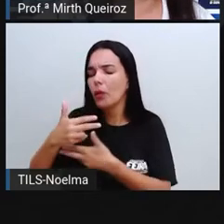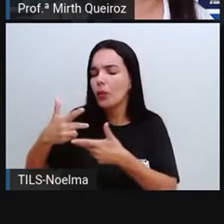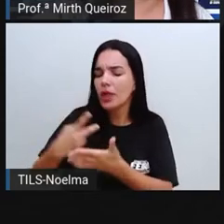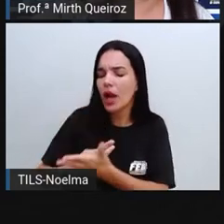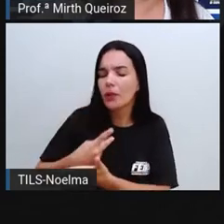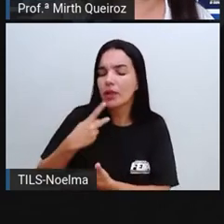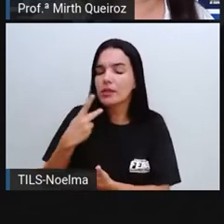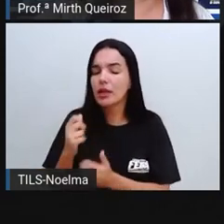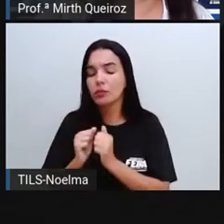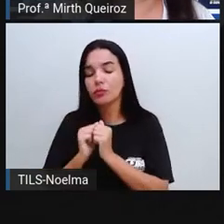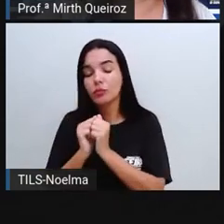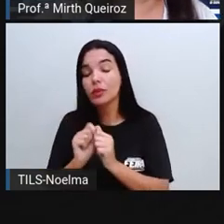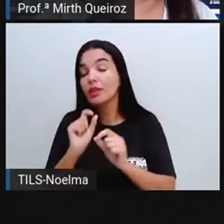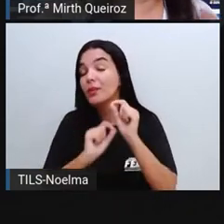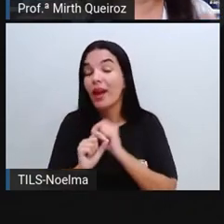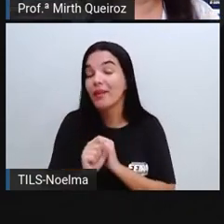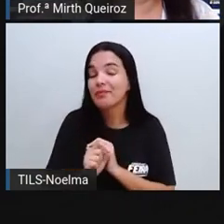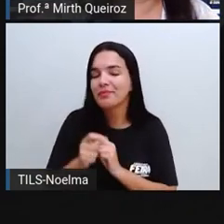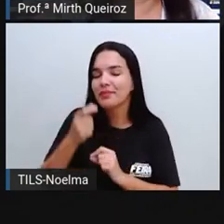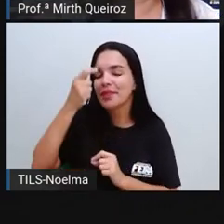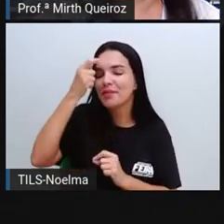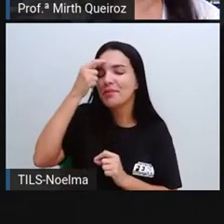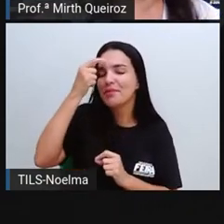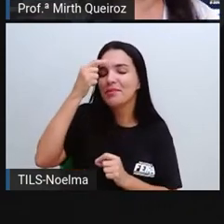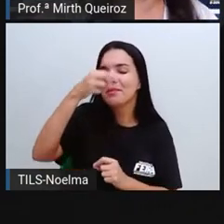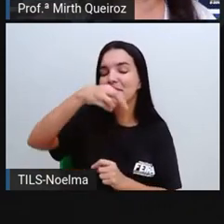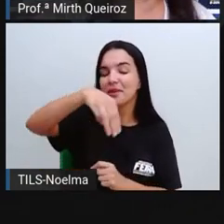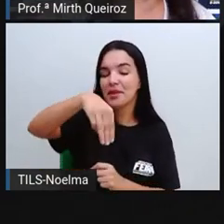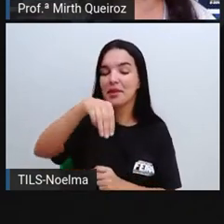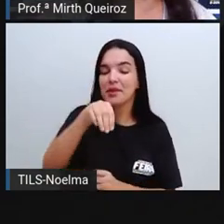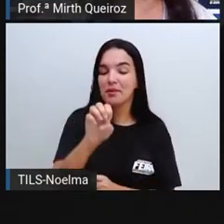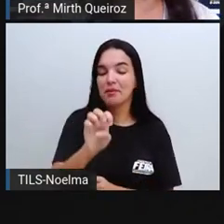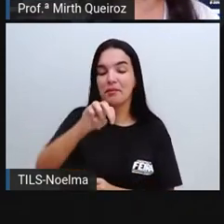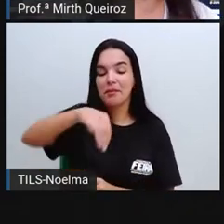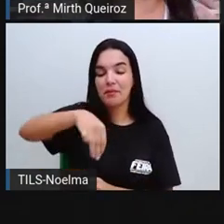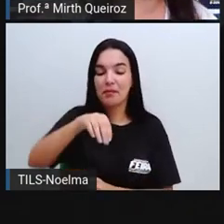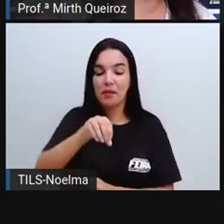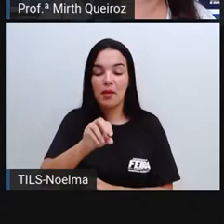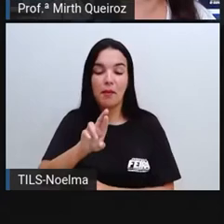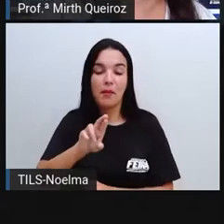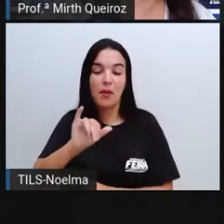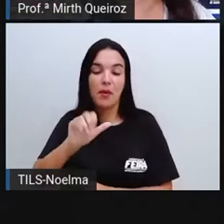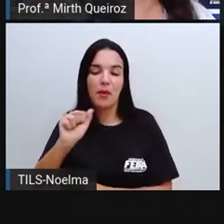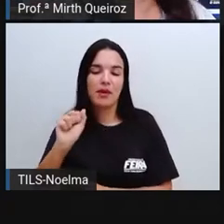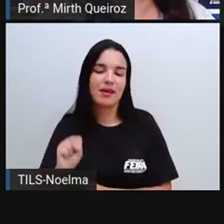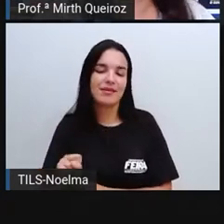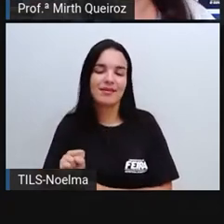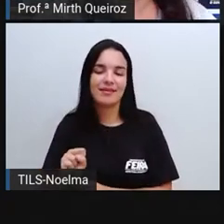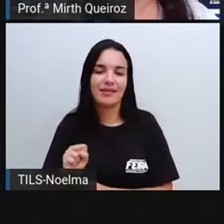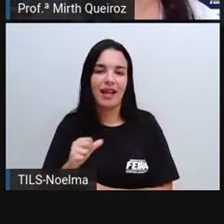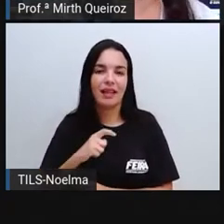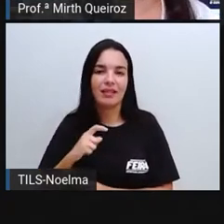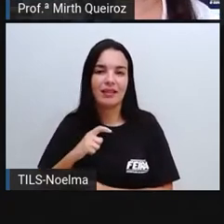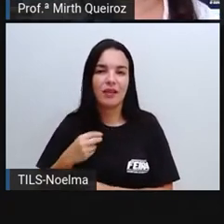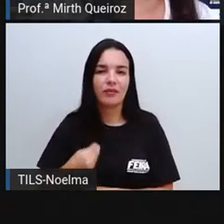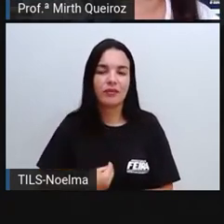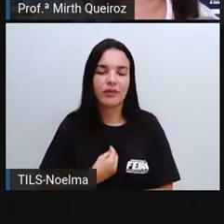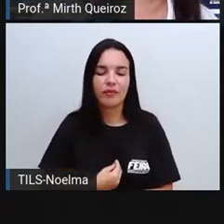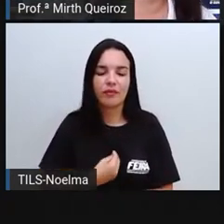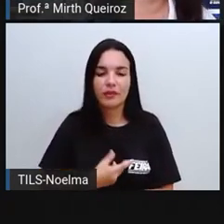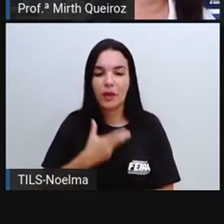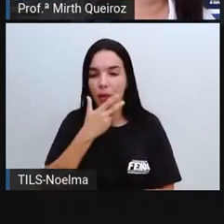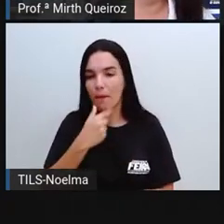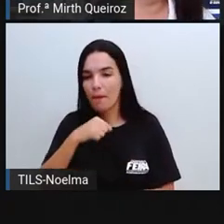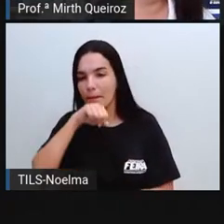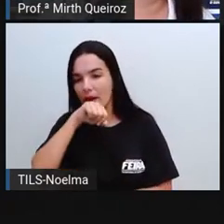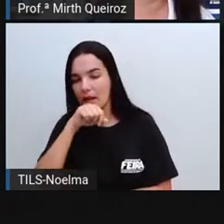são o quê? As memórias, né? As memórias ali sobre momentos que ele passou tanto com a mãe como com o pai, o que fez com que o